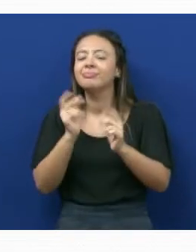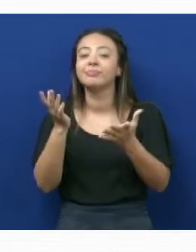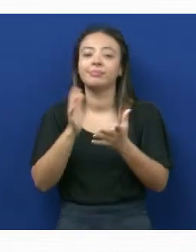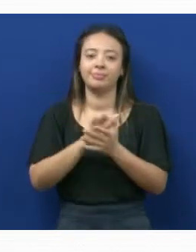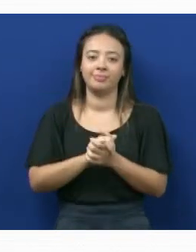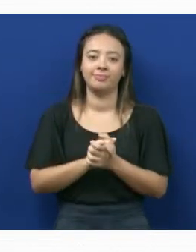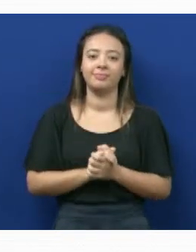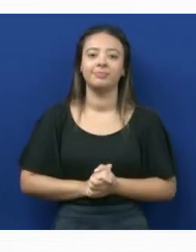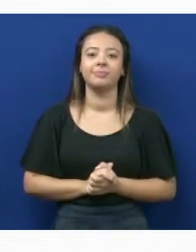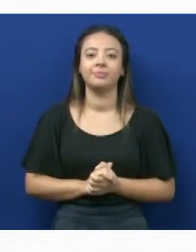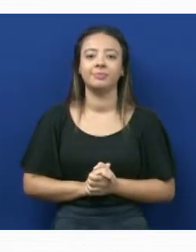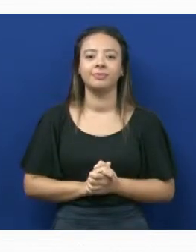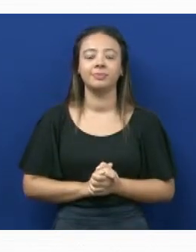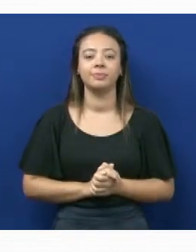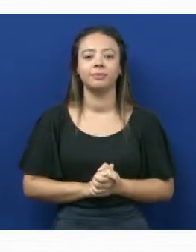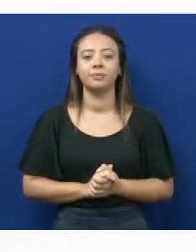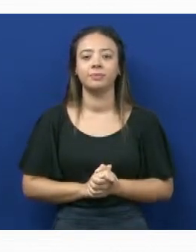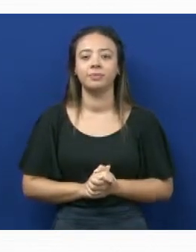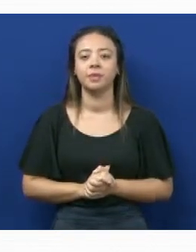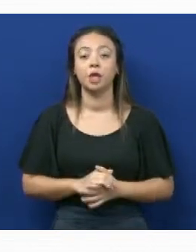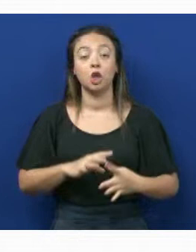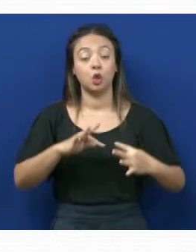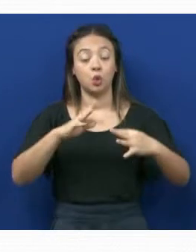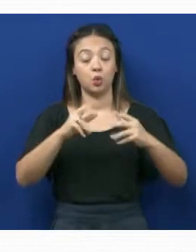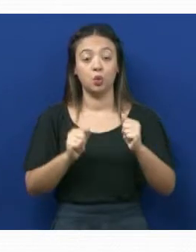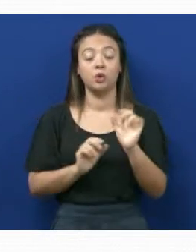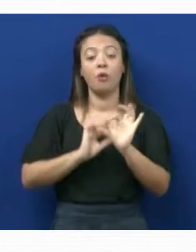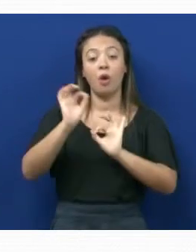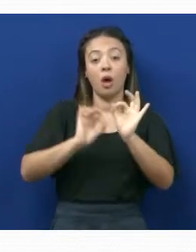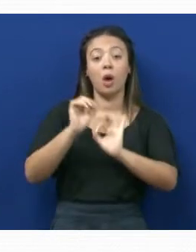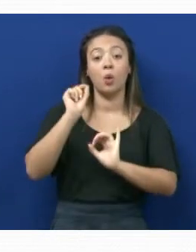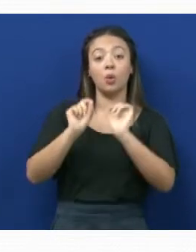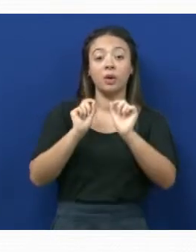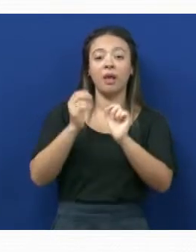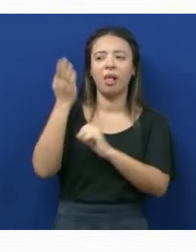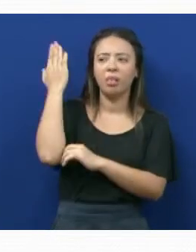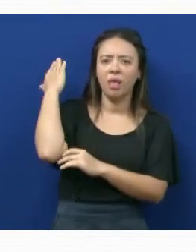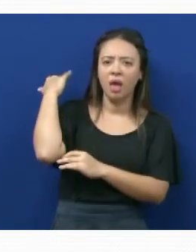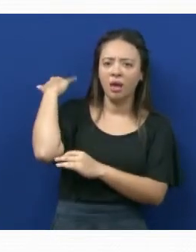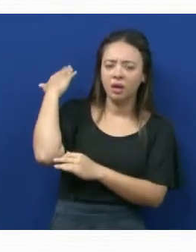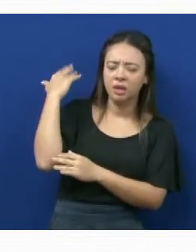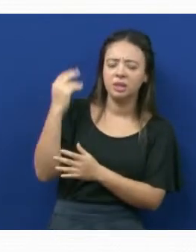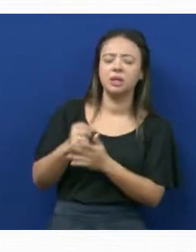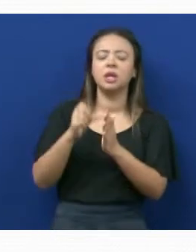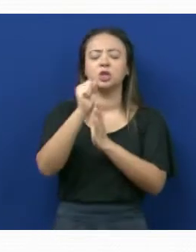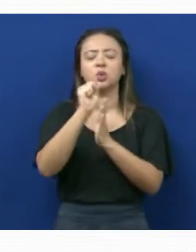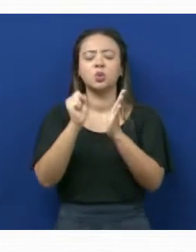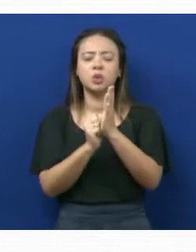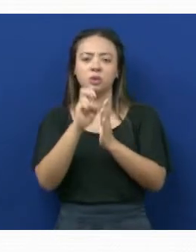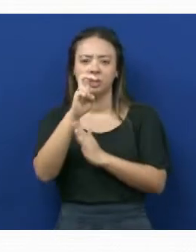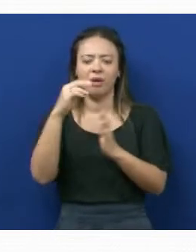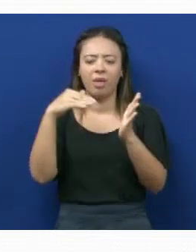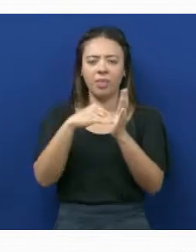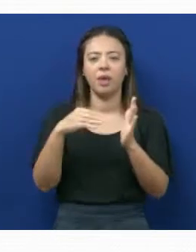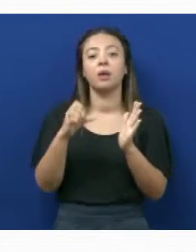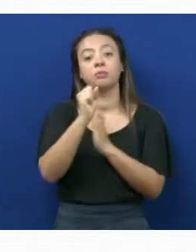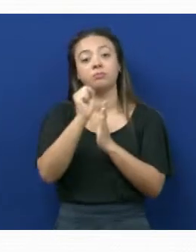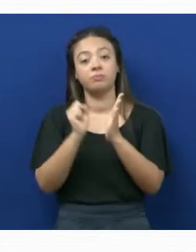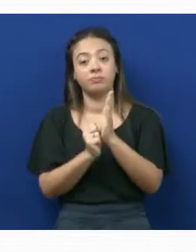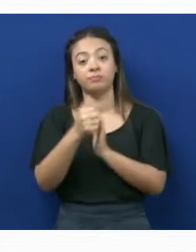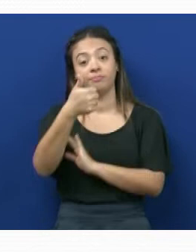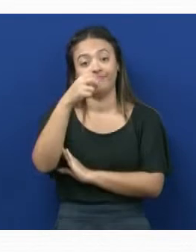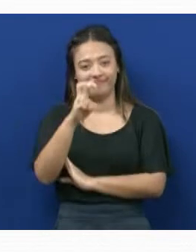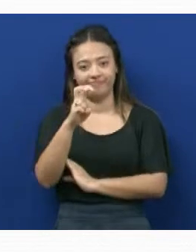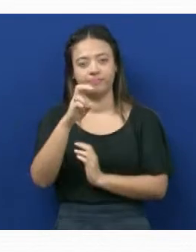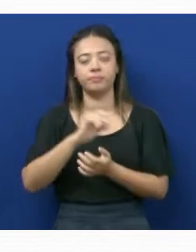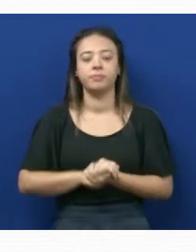arte medieval é aquela que foi produzida durante o período da Idade Média, pessoal, entre o século V e o século XV.